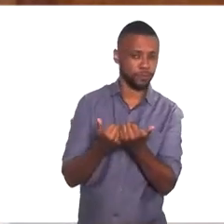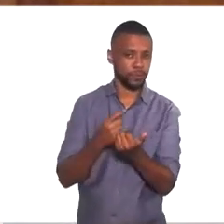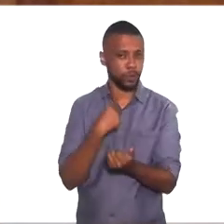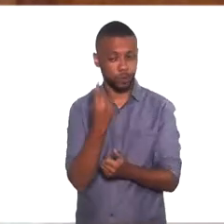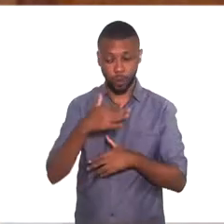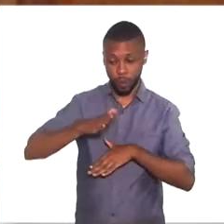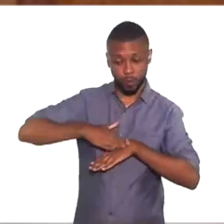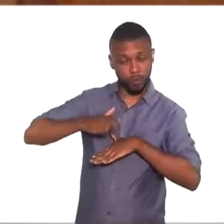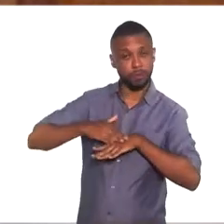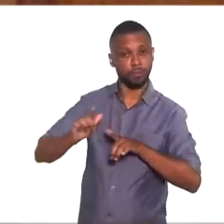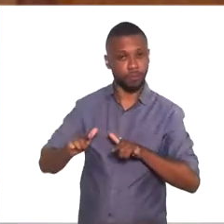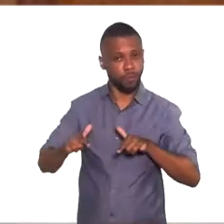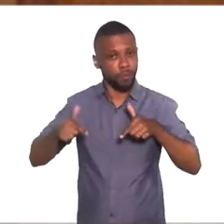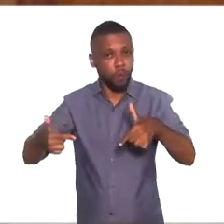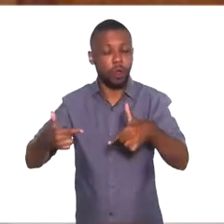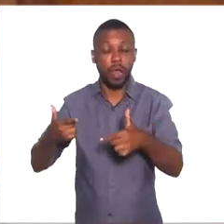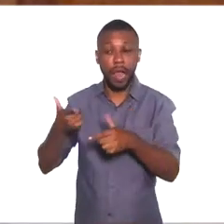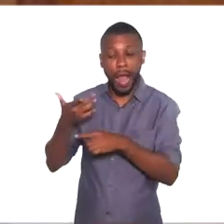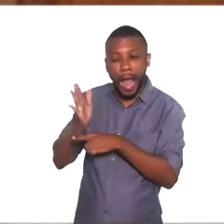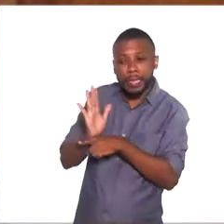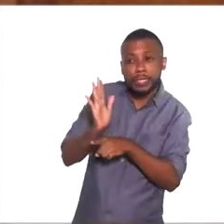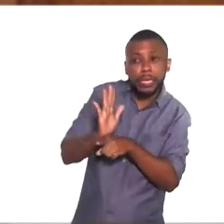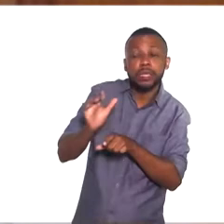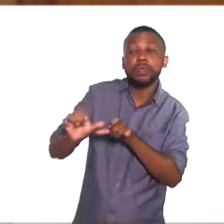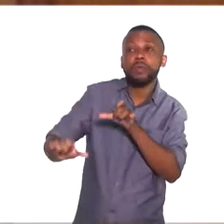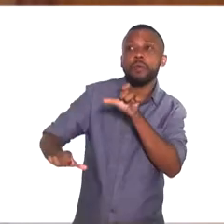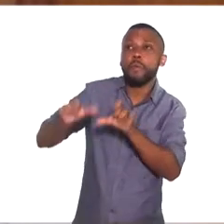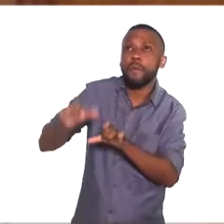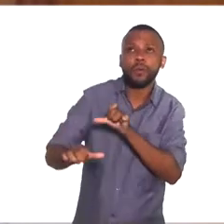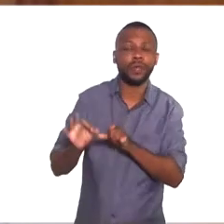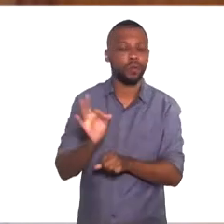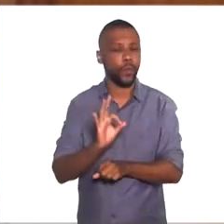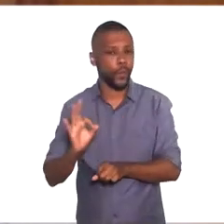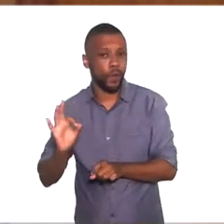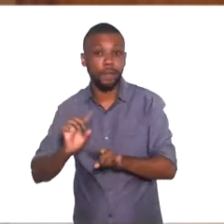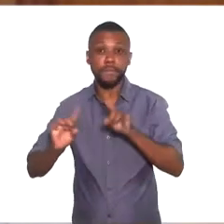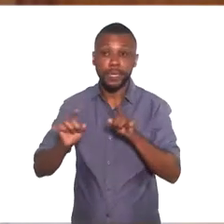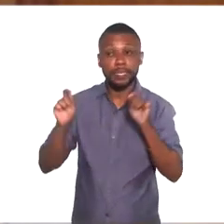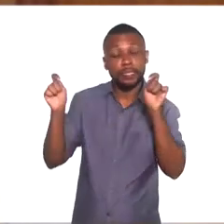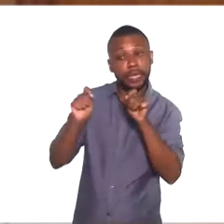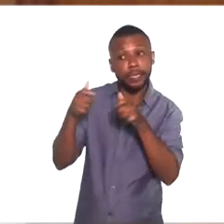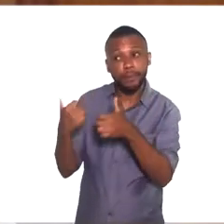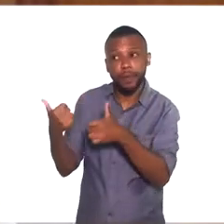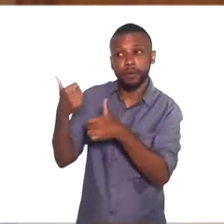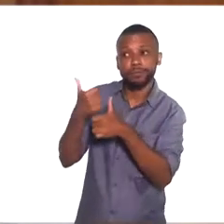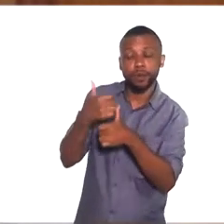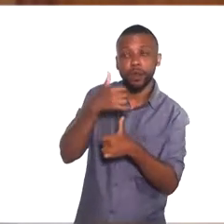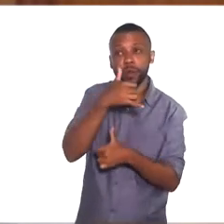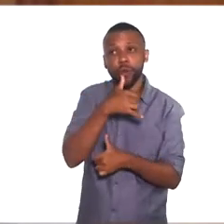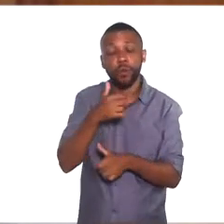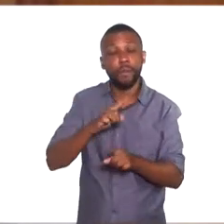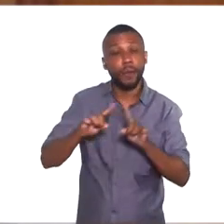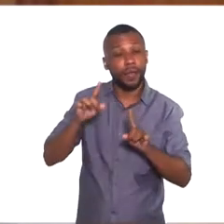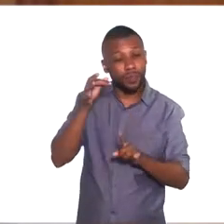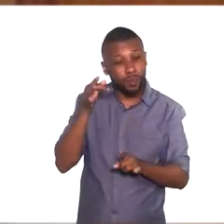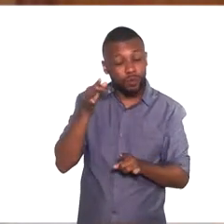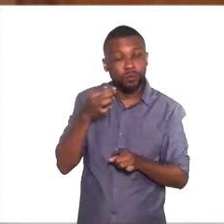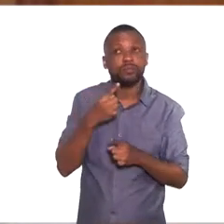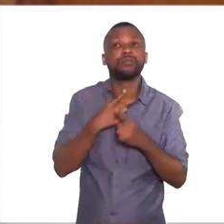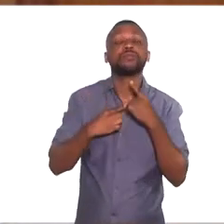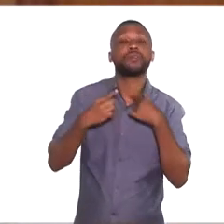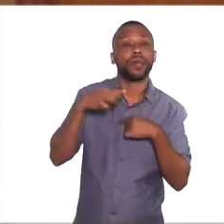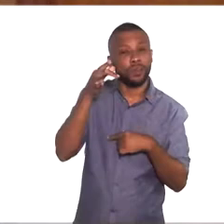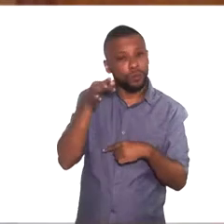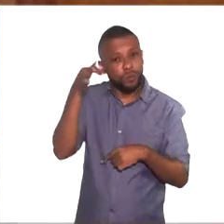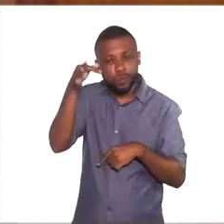assistência que é o mínimo que você pode fazer né assistência não muda muita coisa mas sacia a necessidade mas